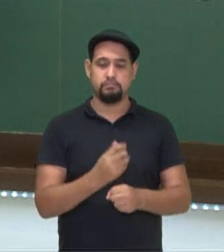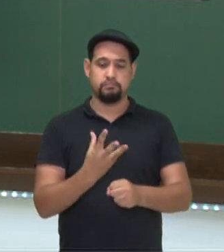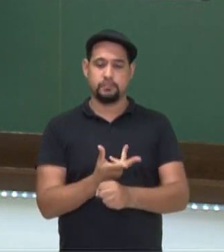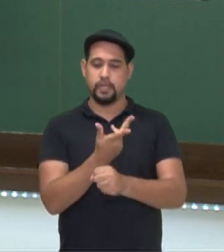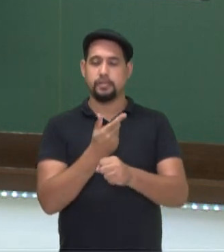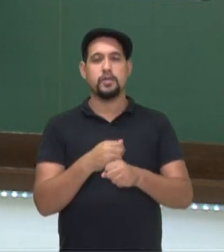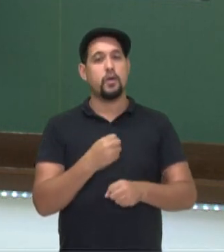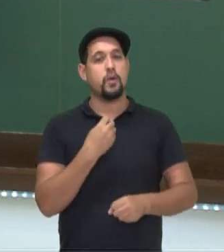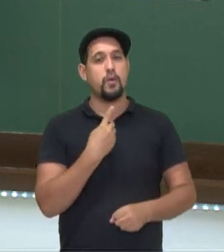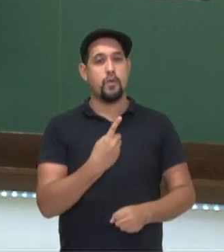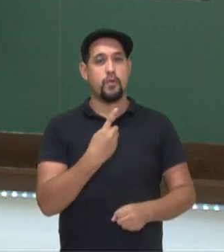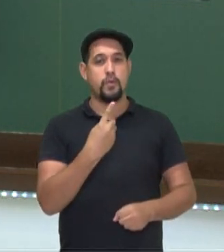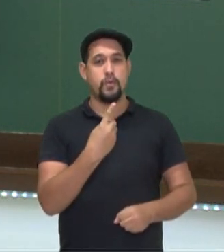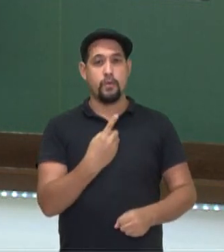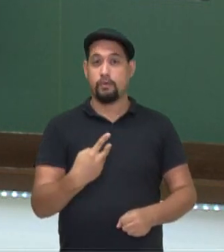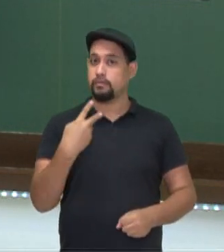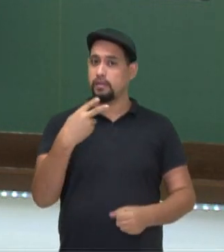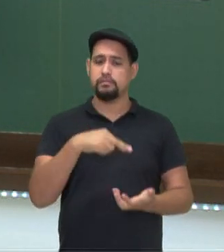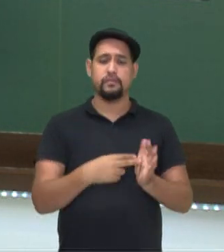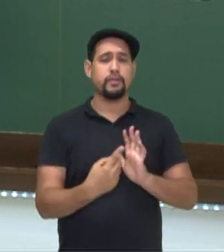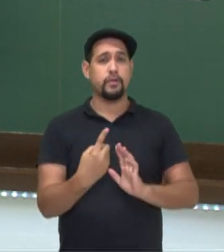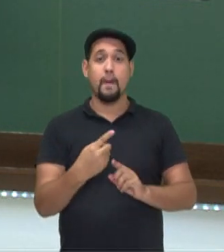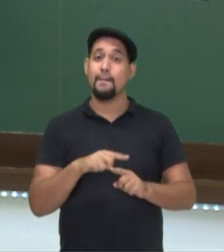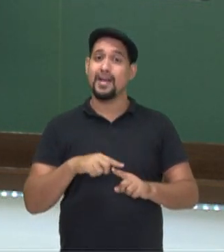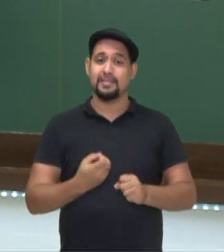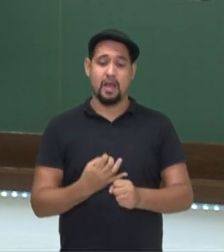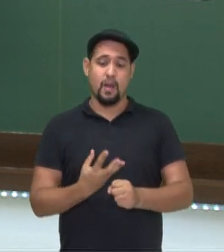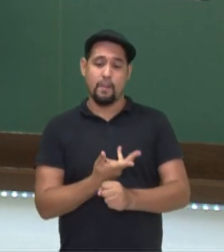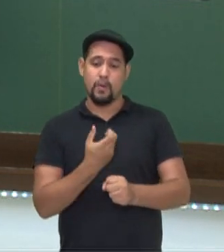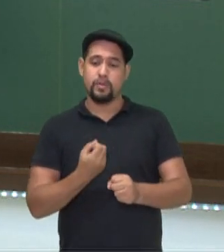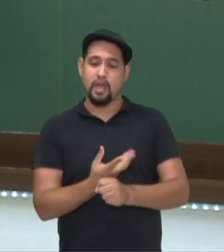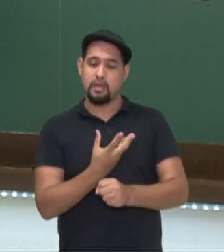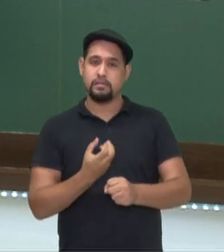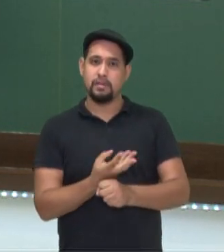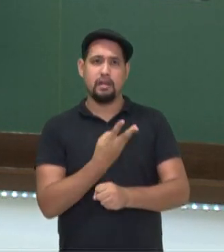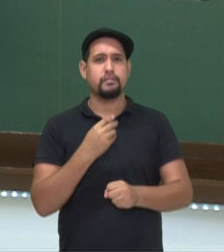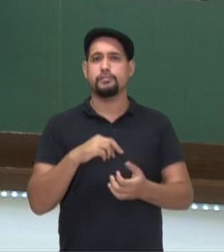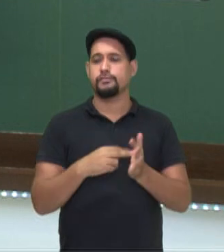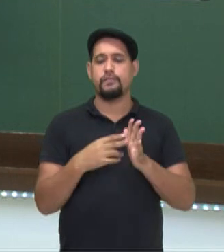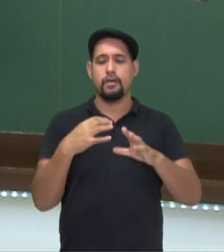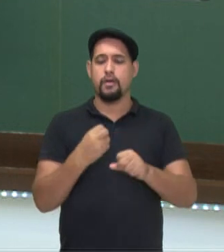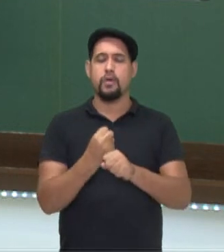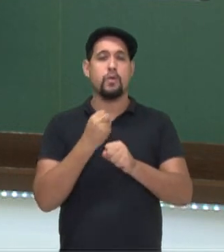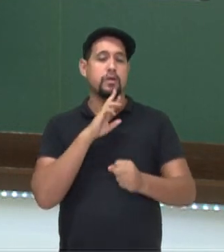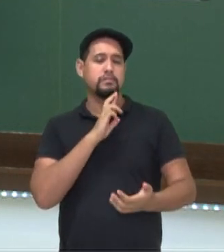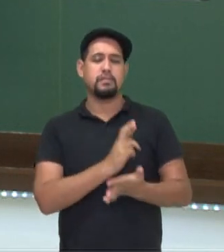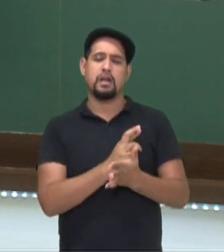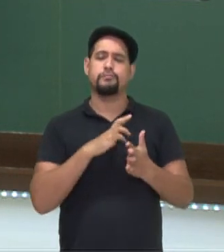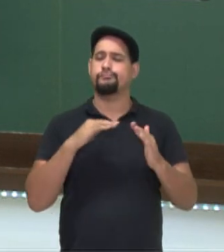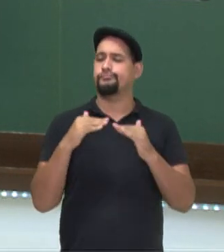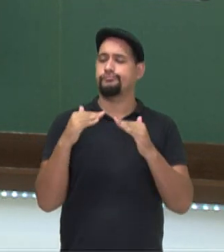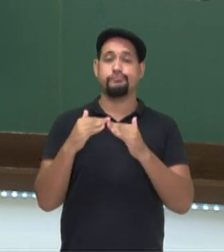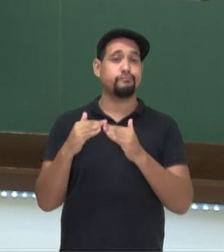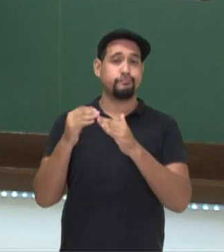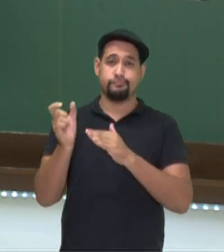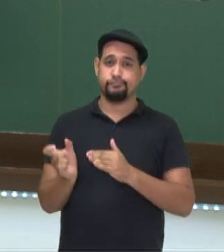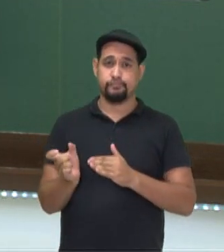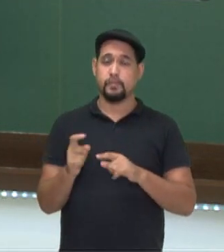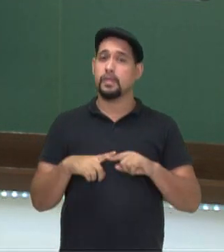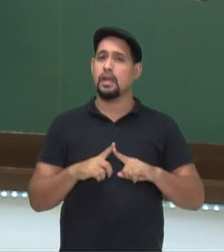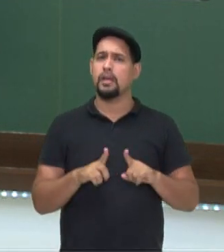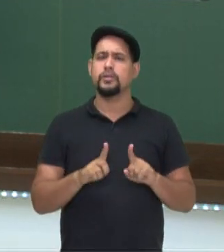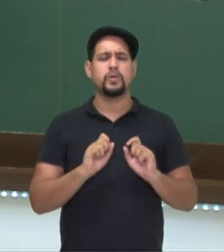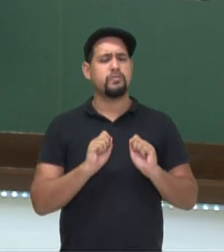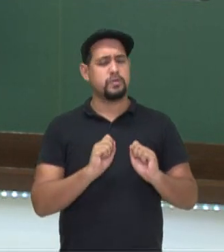1. Só que essa potência aqui não tem nada a ver com essa multiplicação. Um resultado não interfere no outro. Então eu também